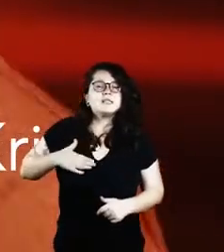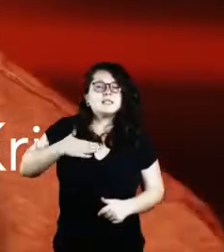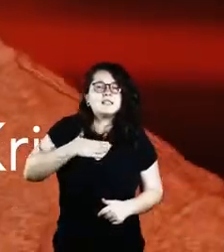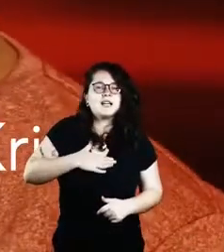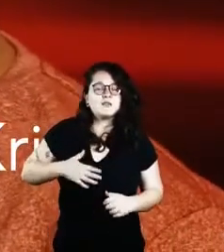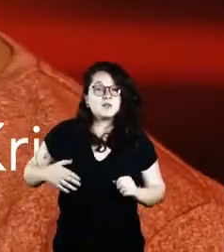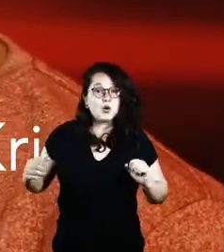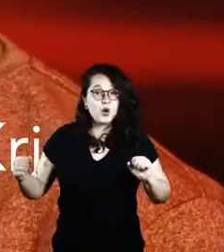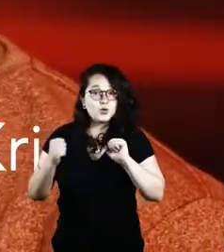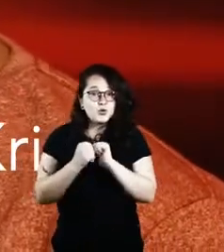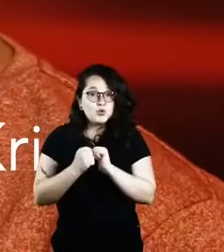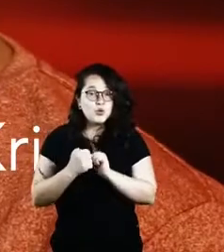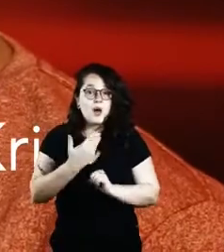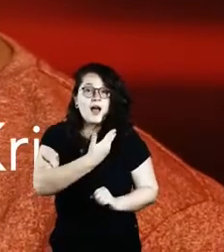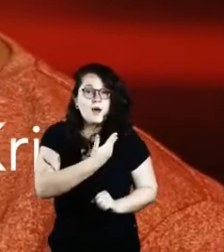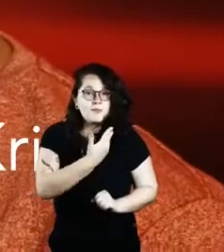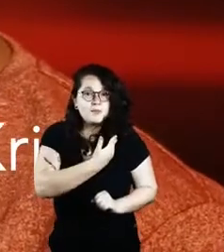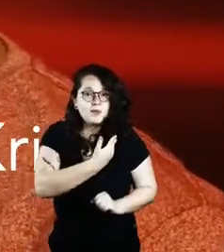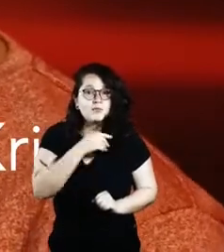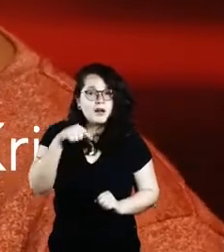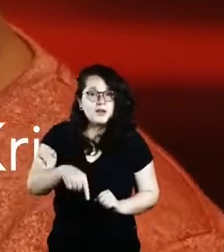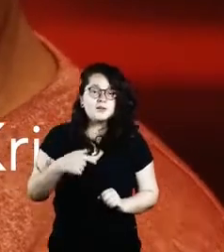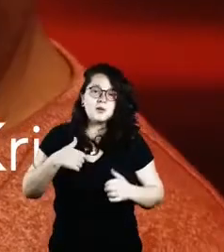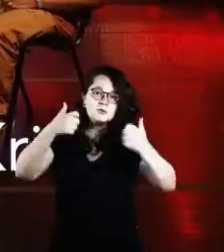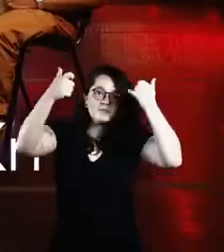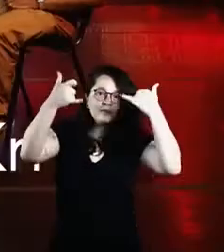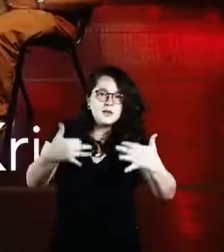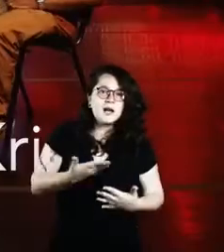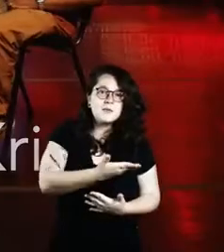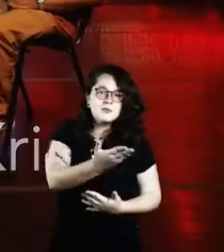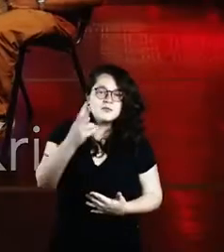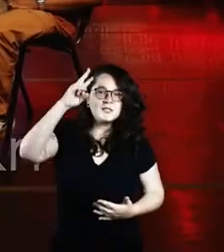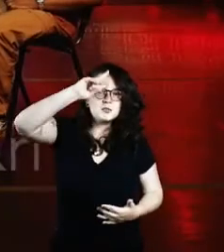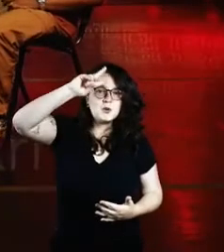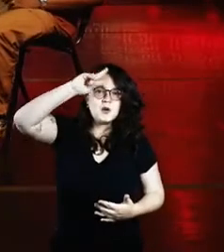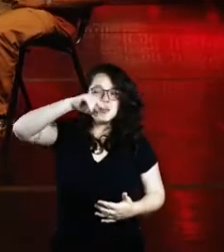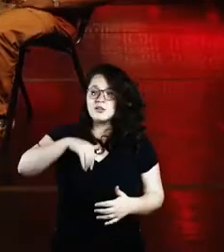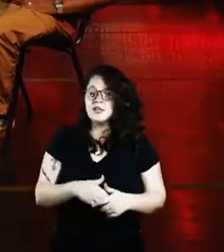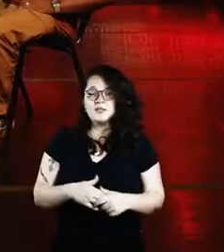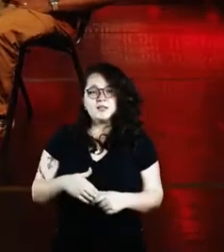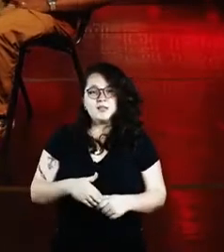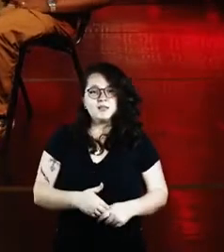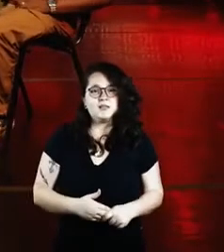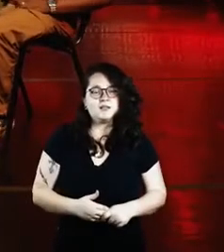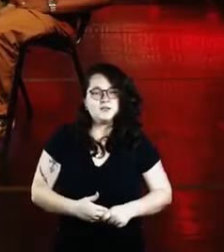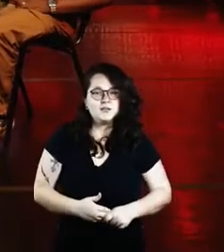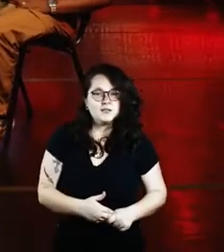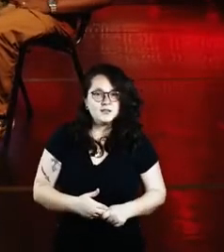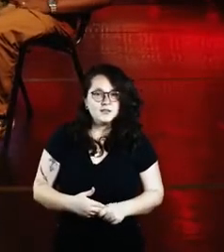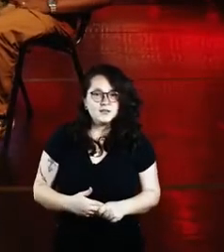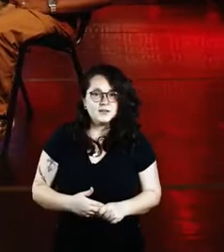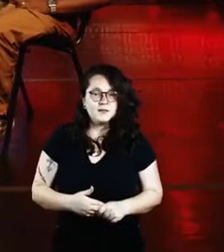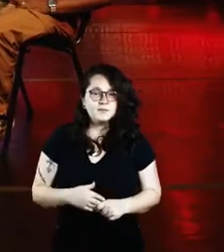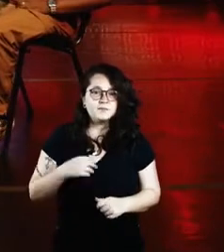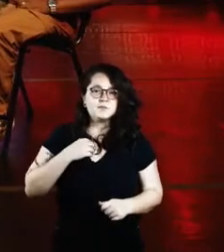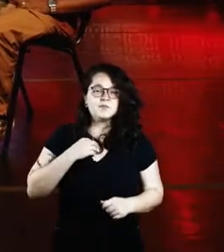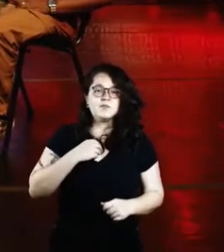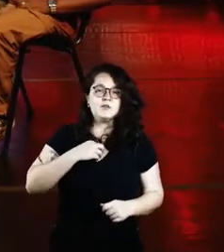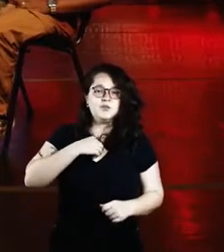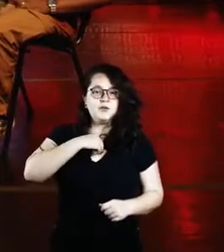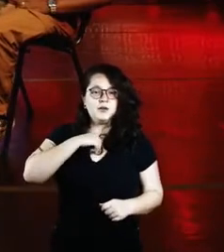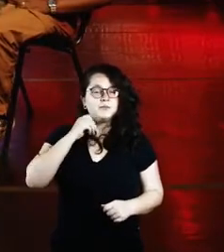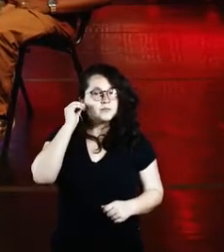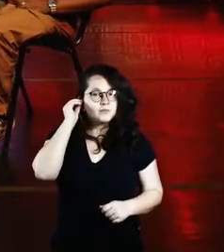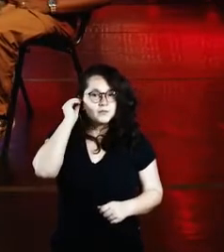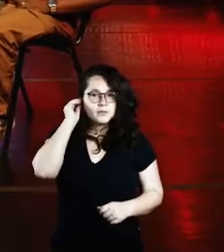meus amigos aqui para poder contar um pouco da história. Quero passar aqui também para o meu amigo DJ Reginaldo, para que se